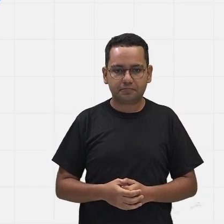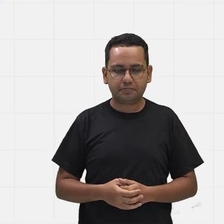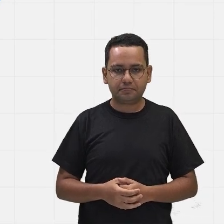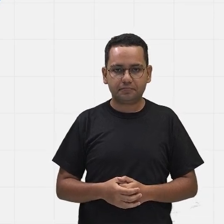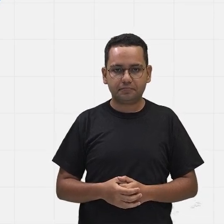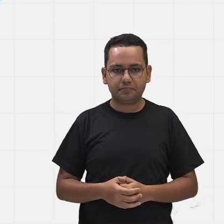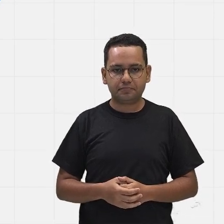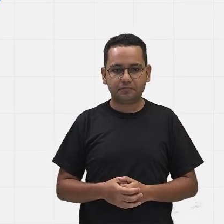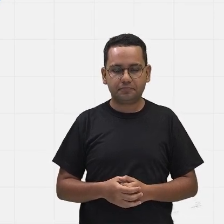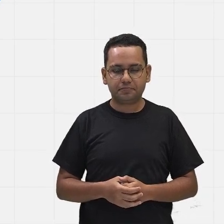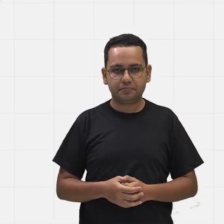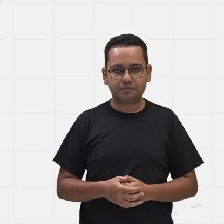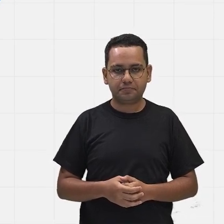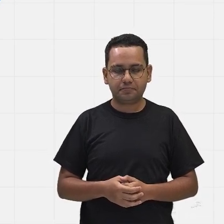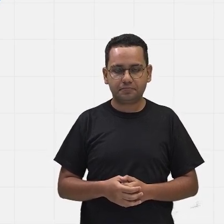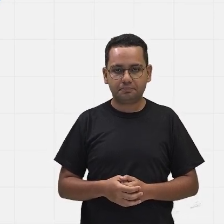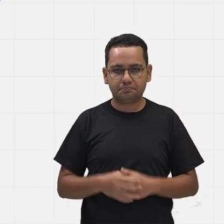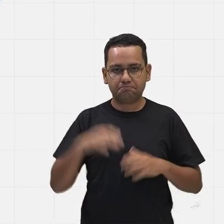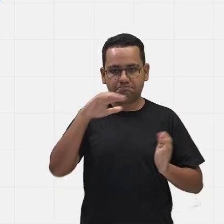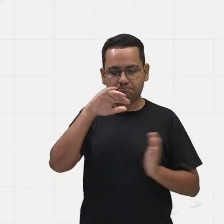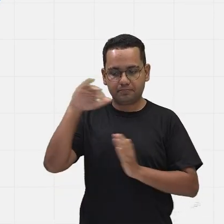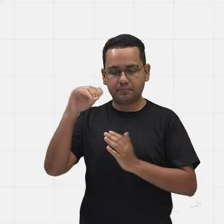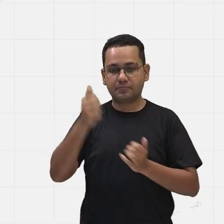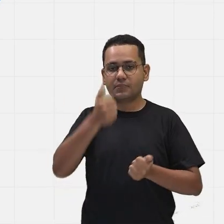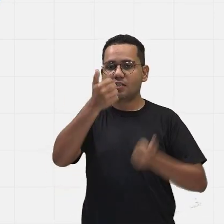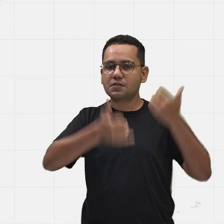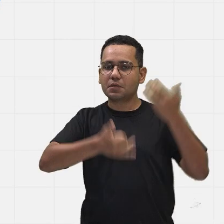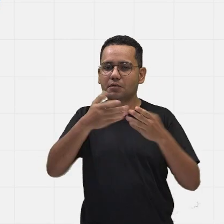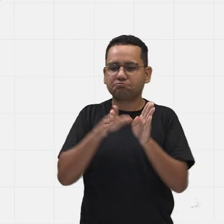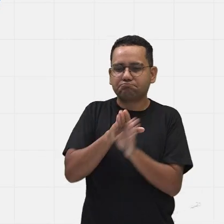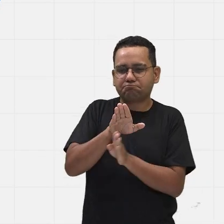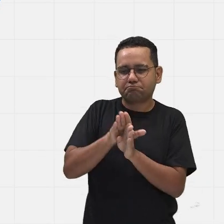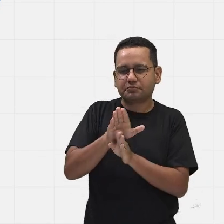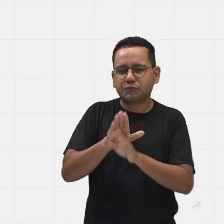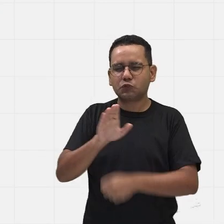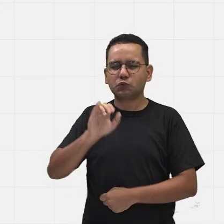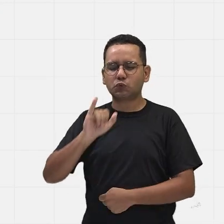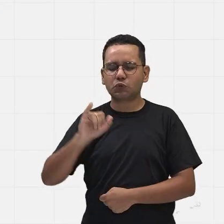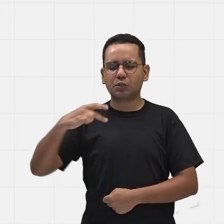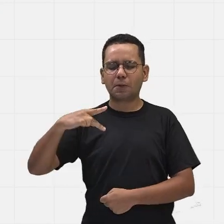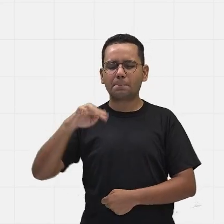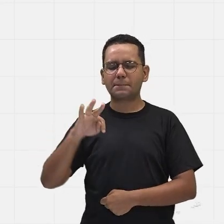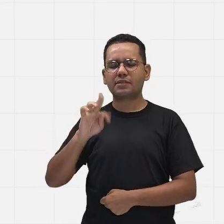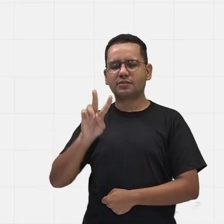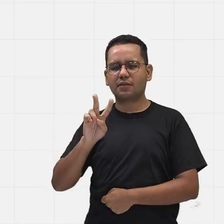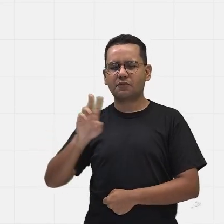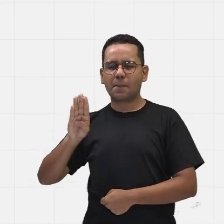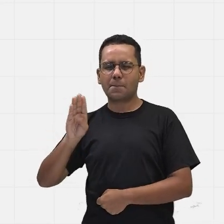Vamos lá. Tutorial e orientações para o uso do IPTV Box.